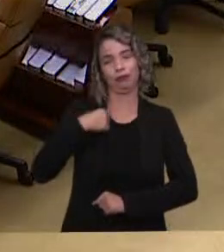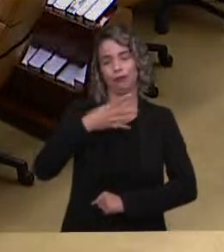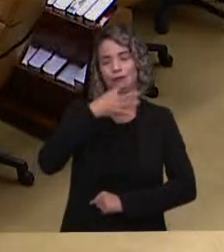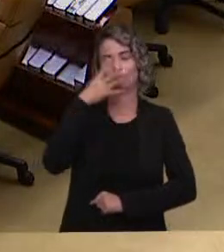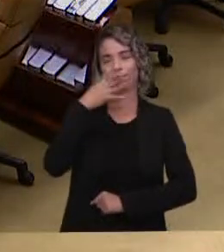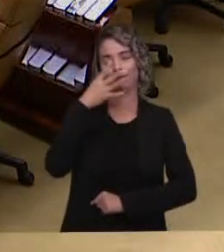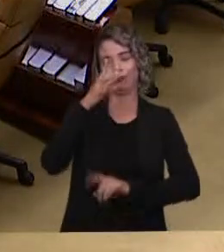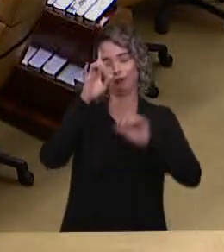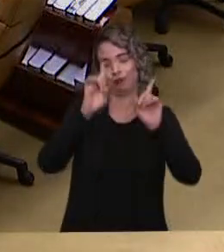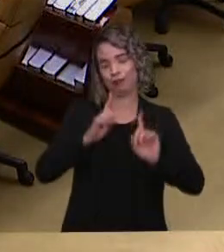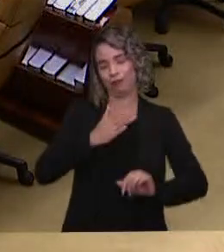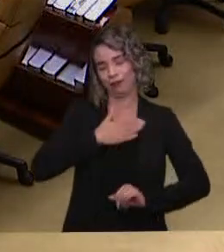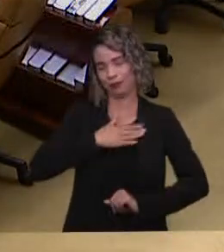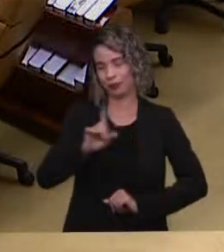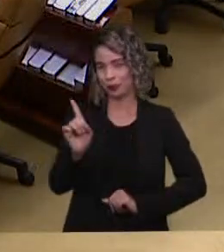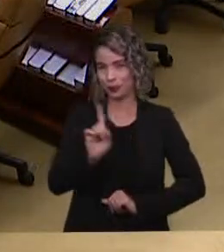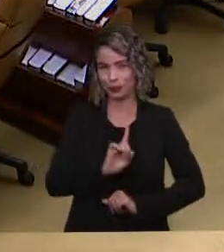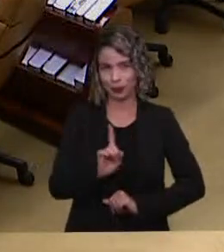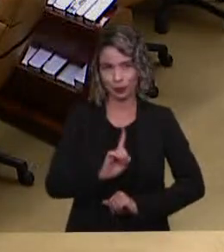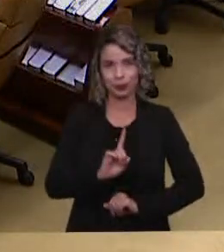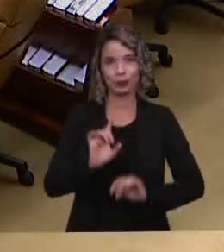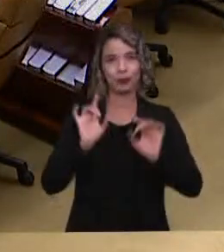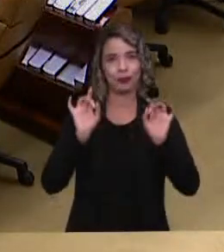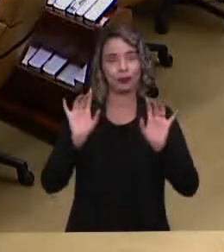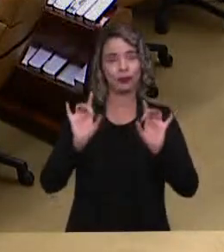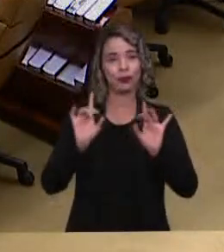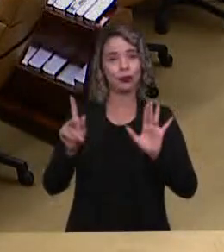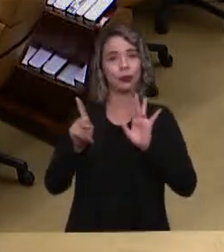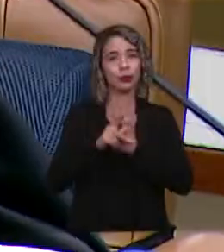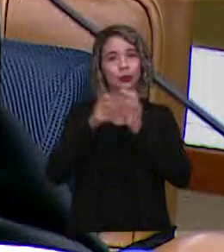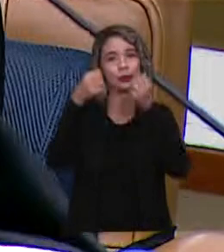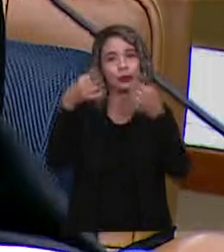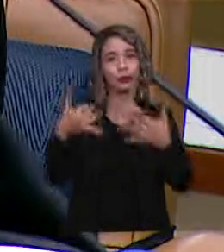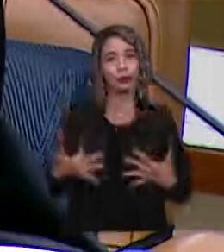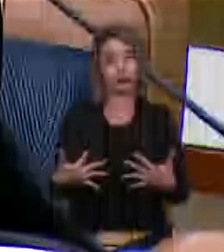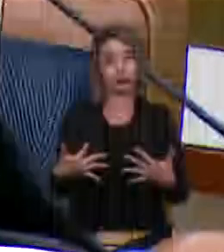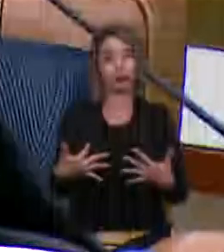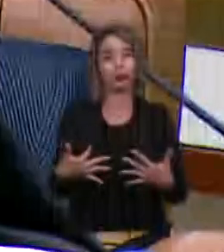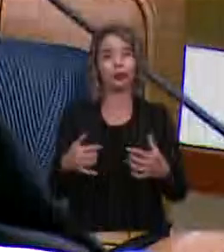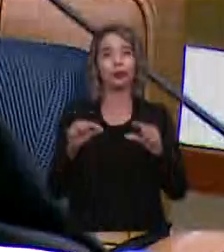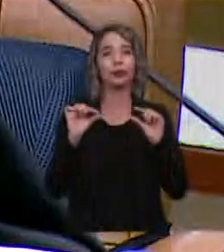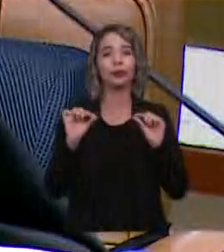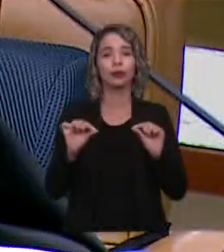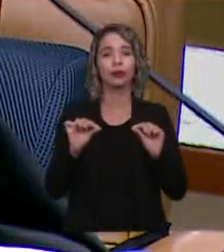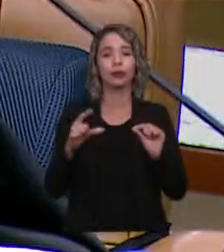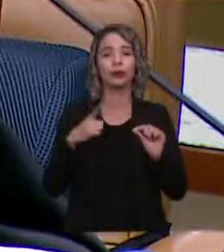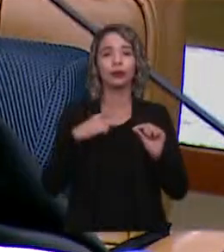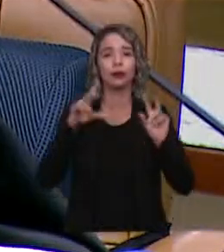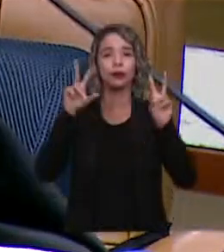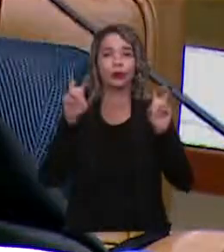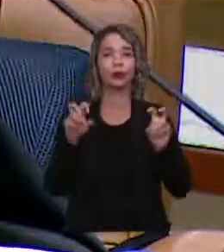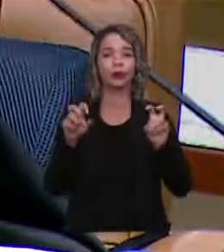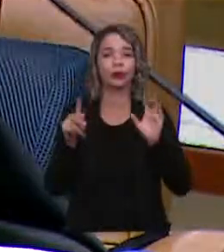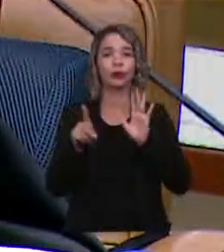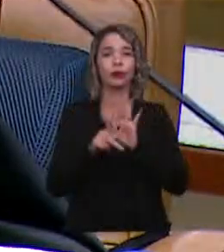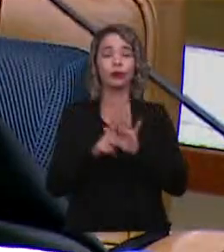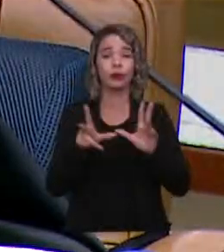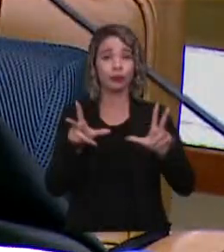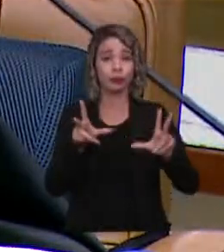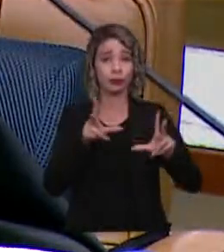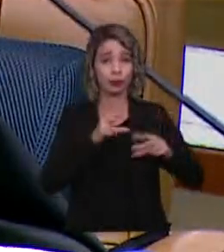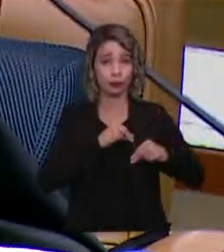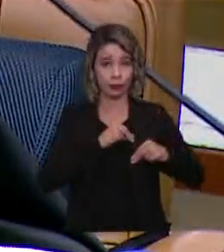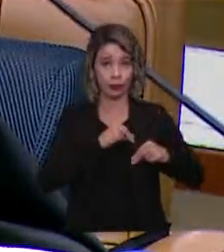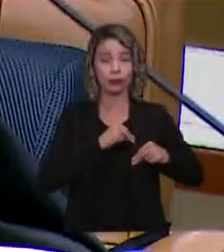de direito, mas apenas para explicitar que, no que diz respeito ao